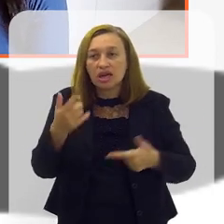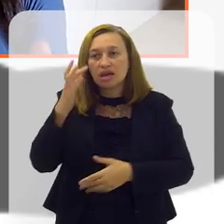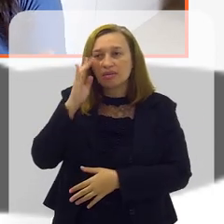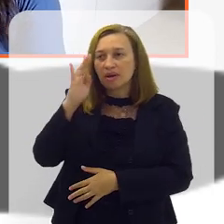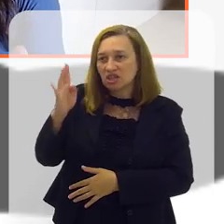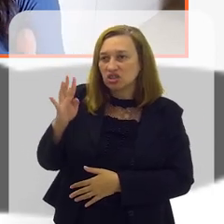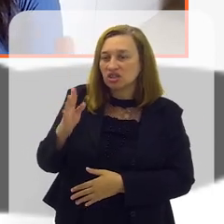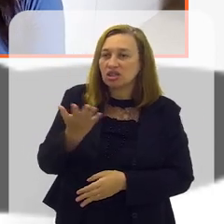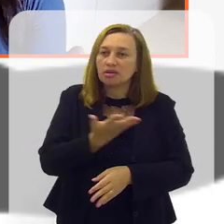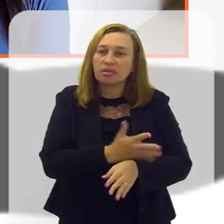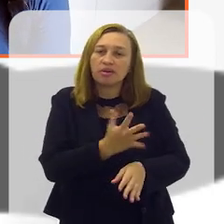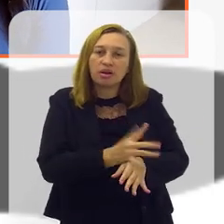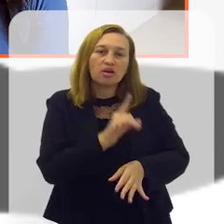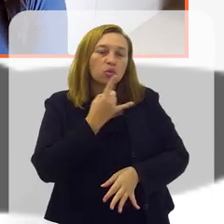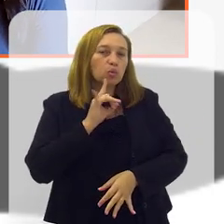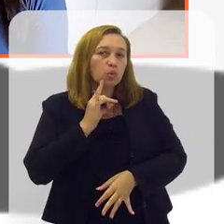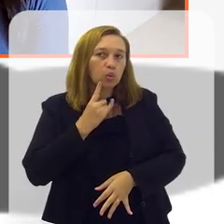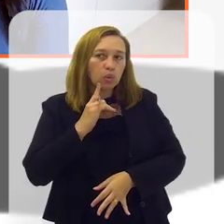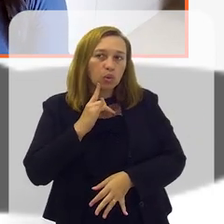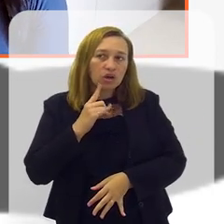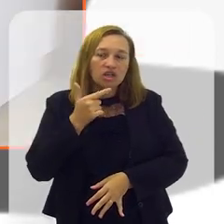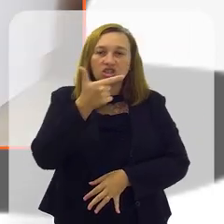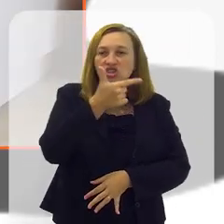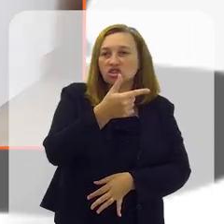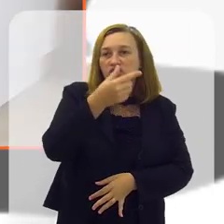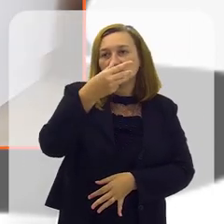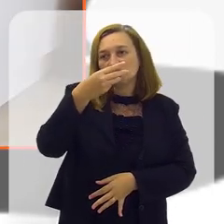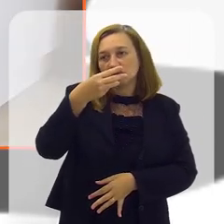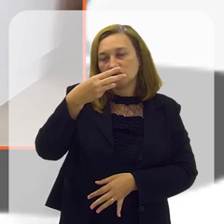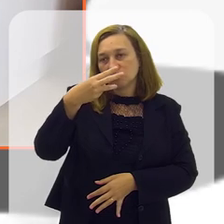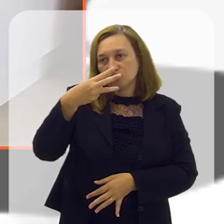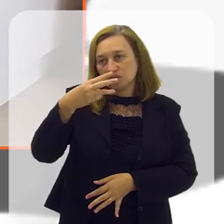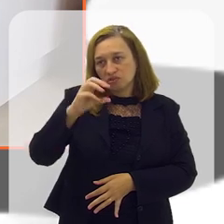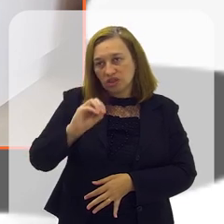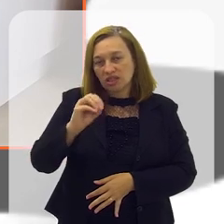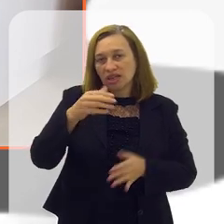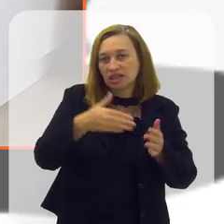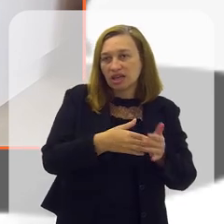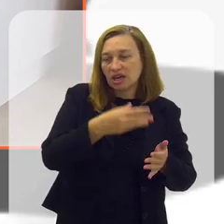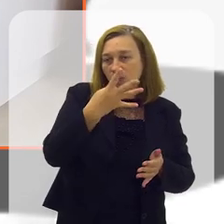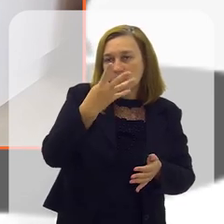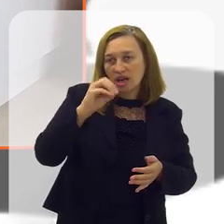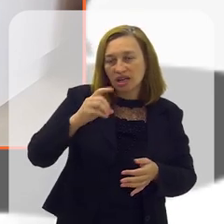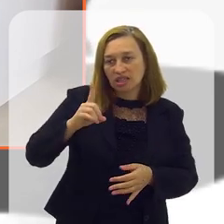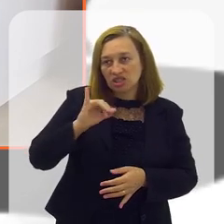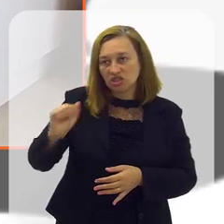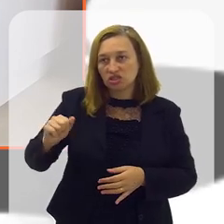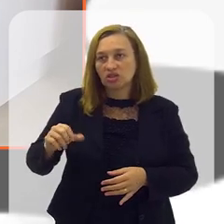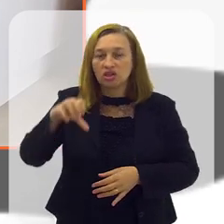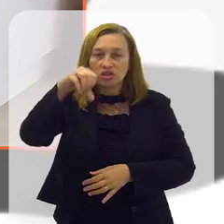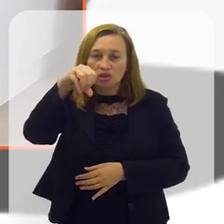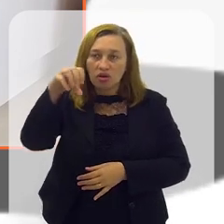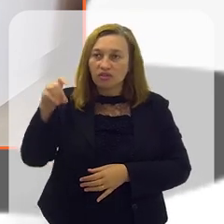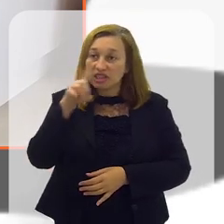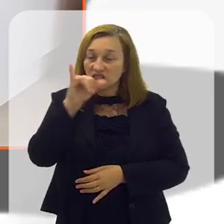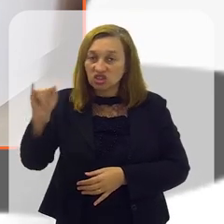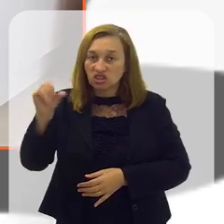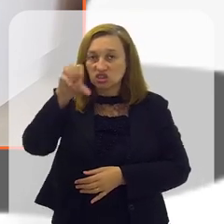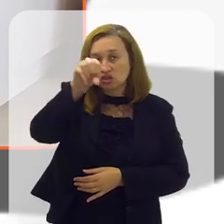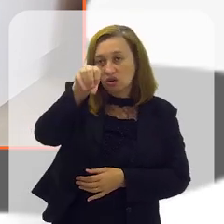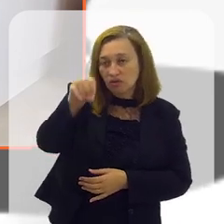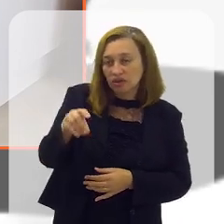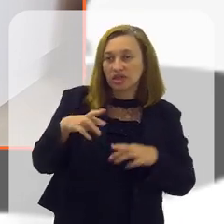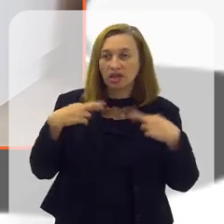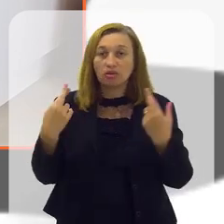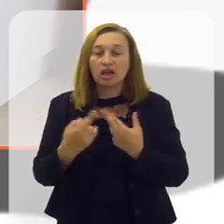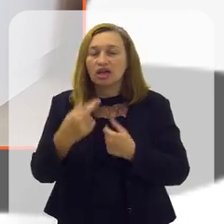coisas. Imagina quem tinha uma prática do beber de 20, 30, 40 anos. Então 90 dias, 90 reuniões, para